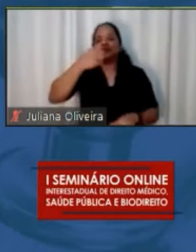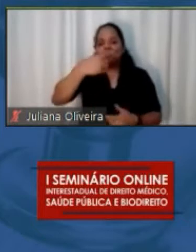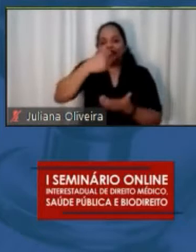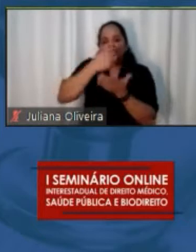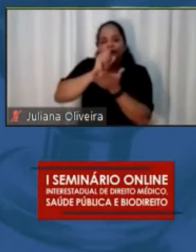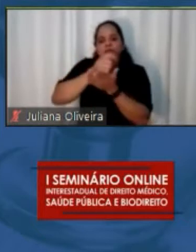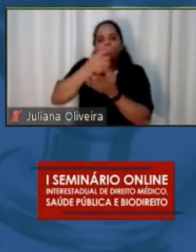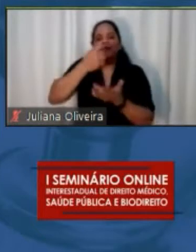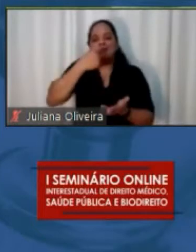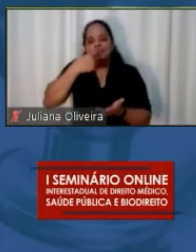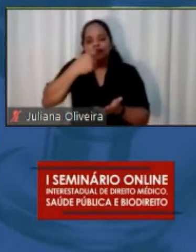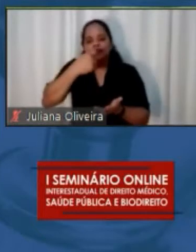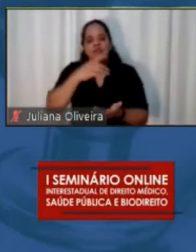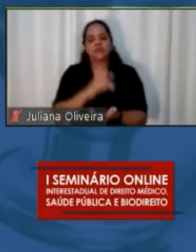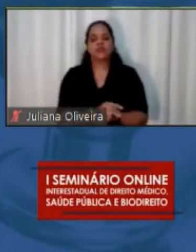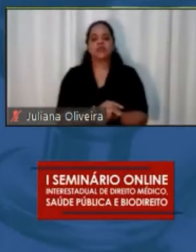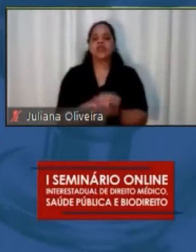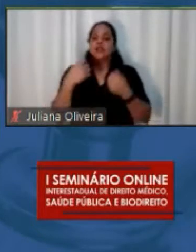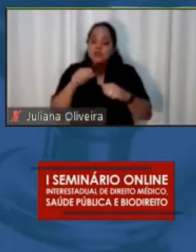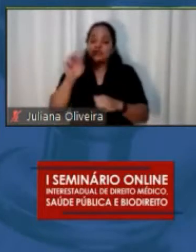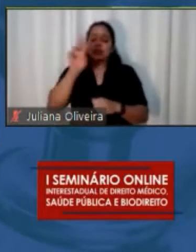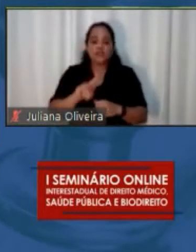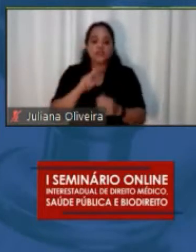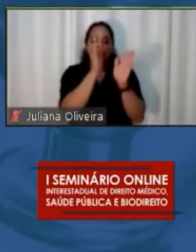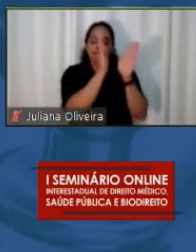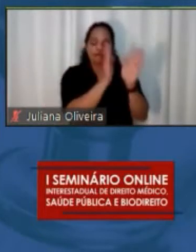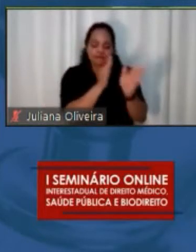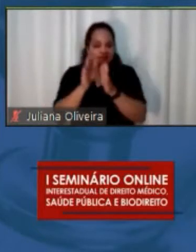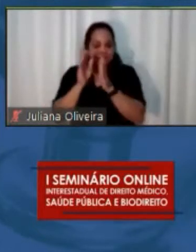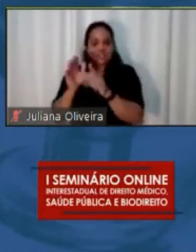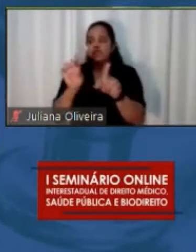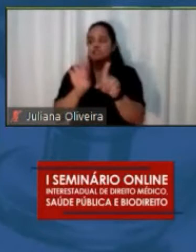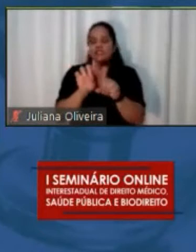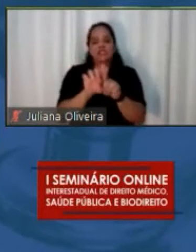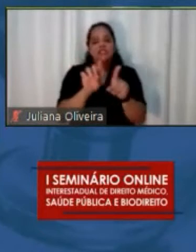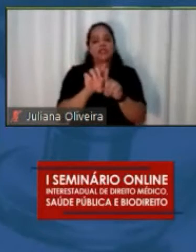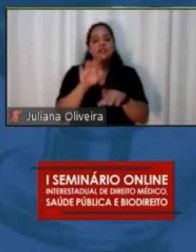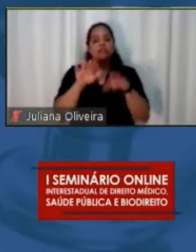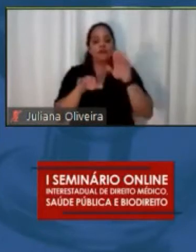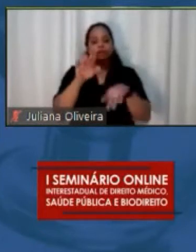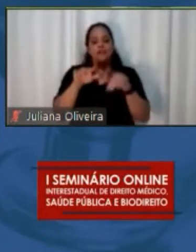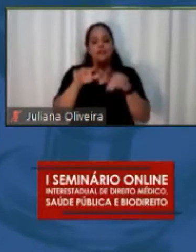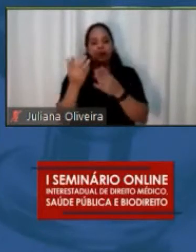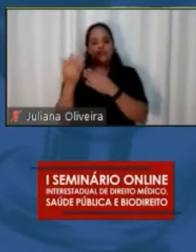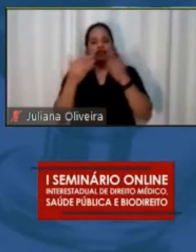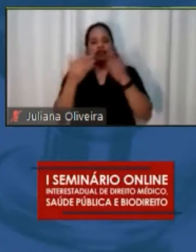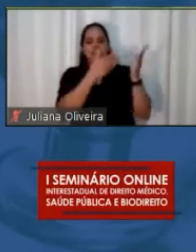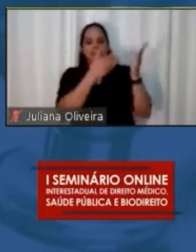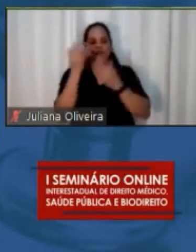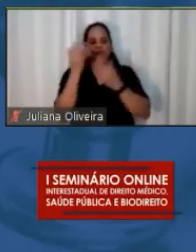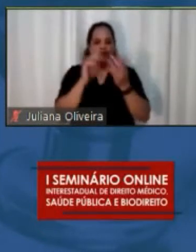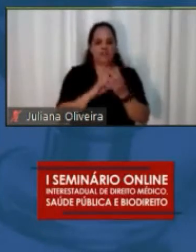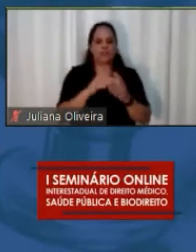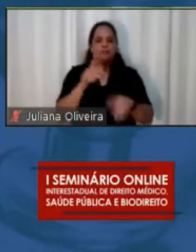utilizar de forma adequada. Às vezes, pode se utilizar de forma oral, mas, na maioria das vezes,